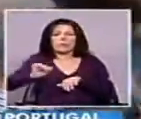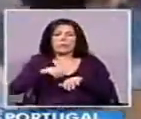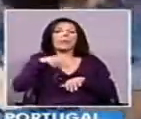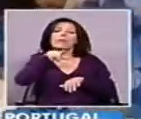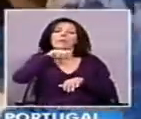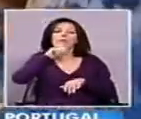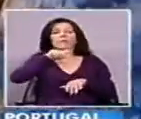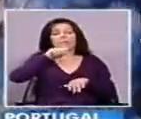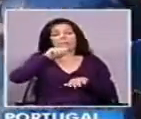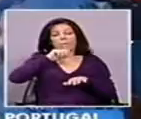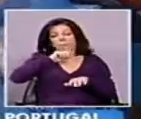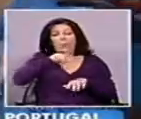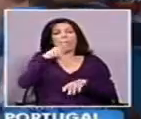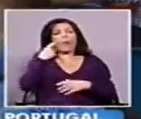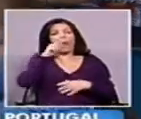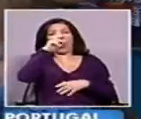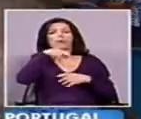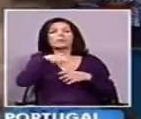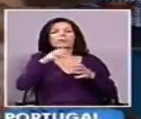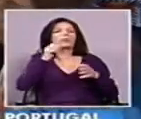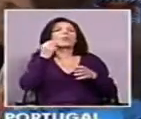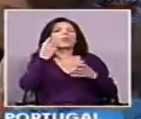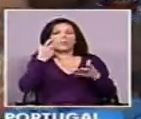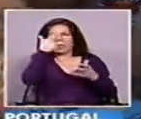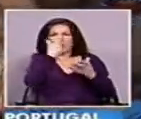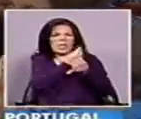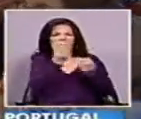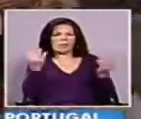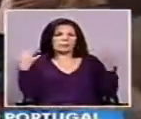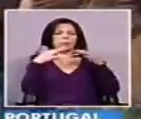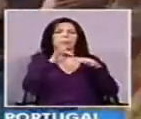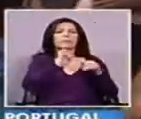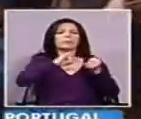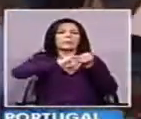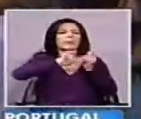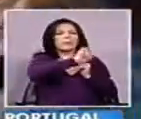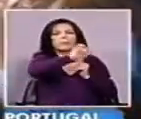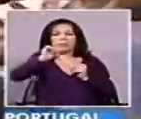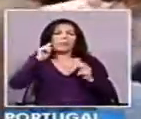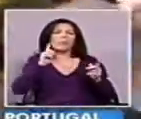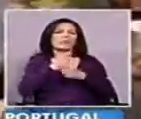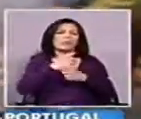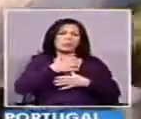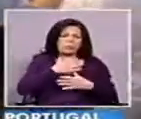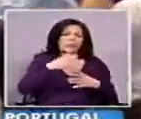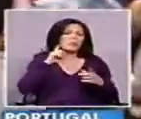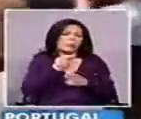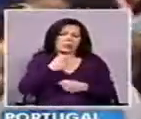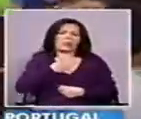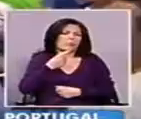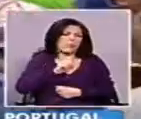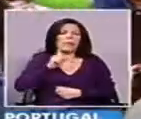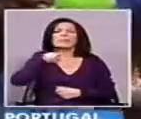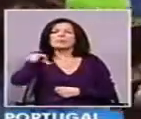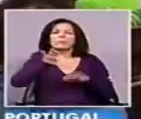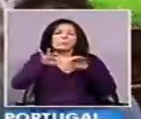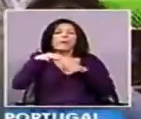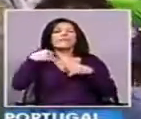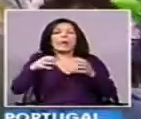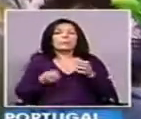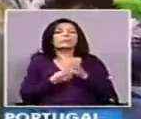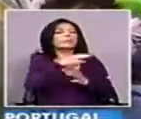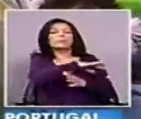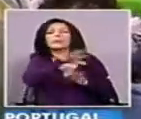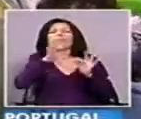que é possível juntar gente que vem da comunidade, de instituições comunitárias, músicos e não músicos, numa orquestra que vai formar 400